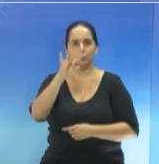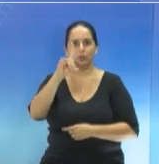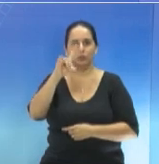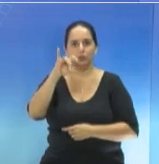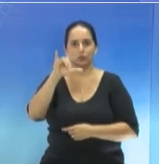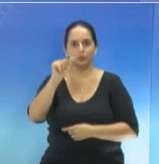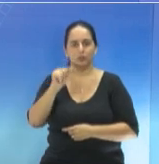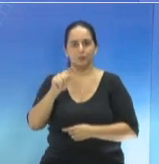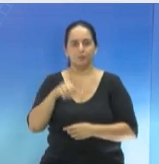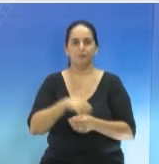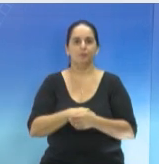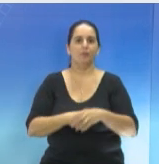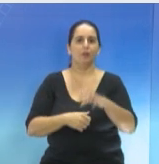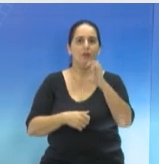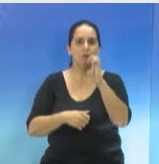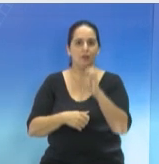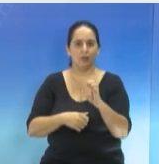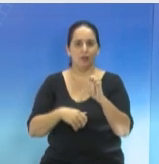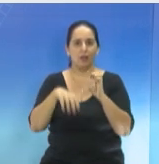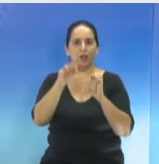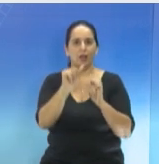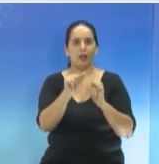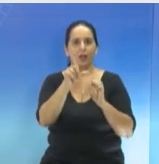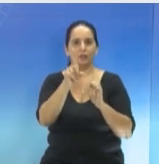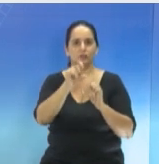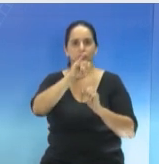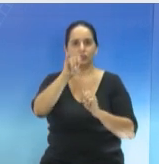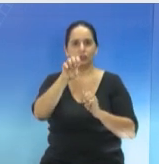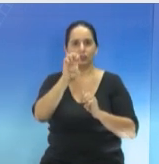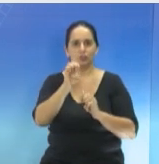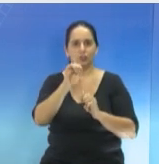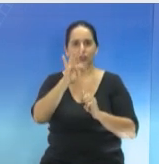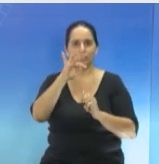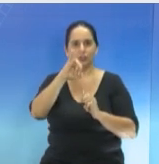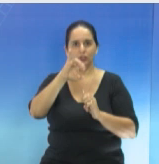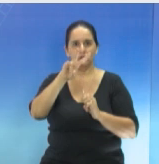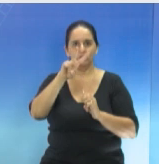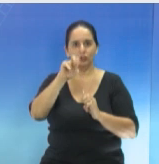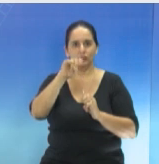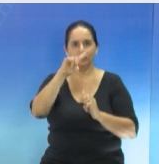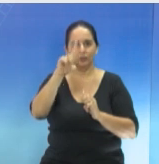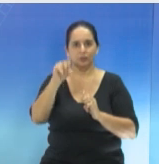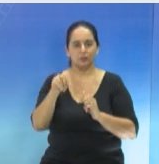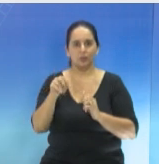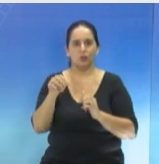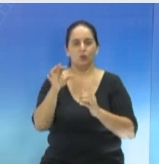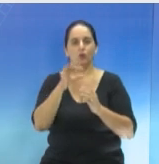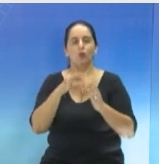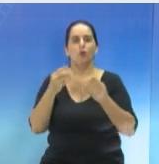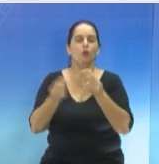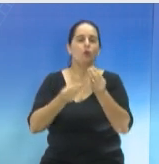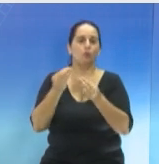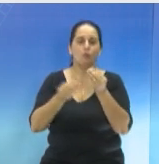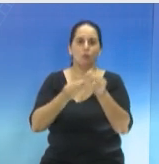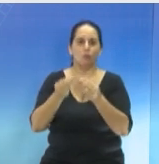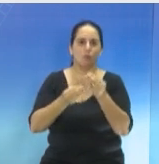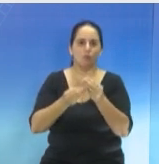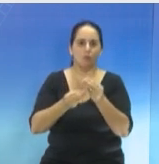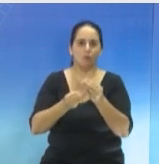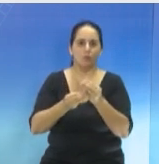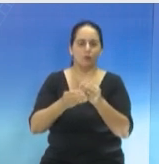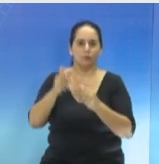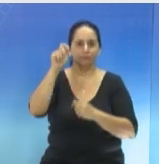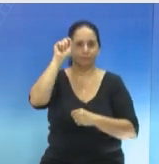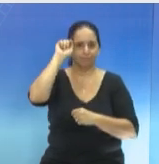Adjetivação, organizada para criar uma terminologia antirracista como é ética da diversidade e